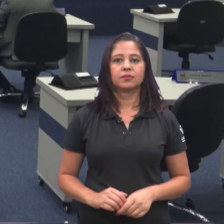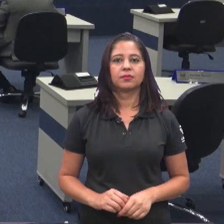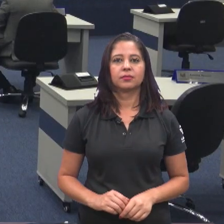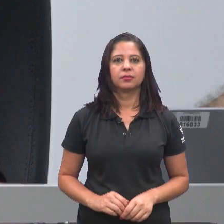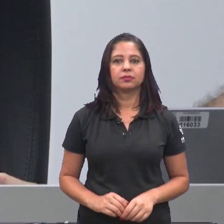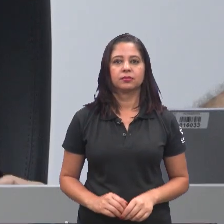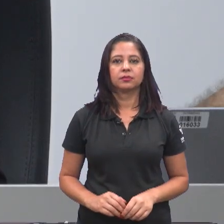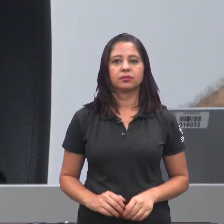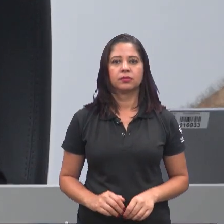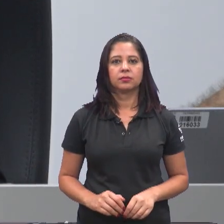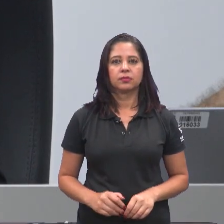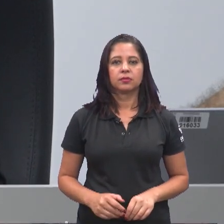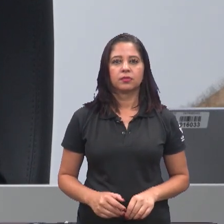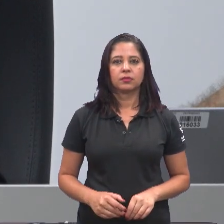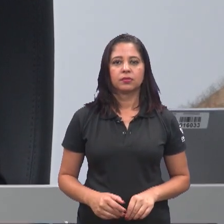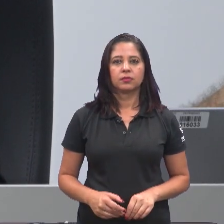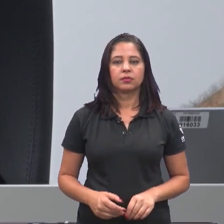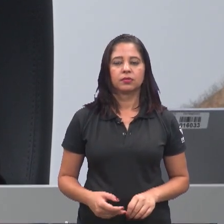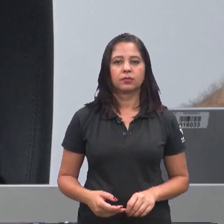unanimidade.